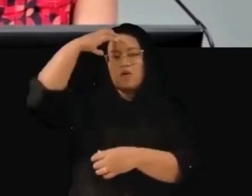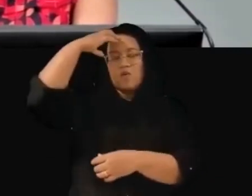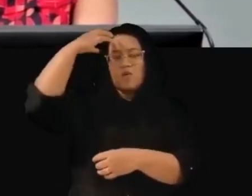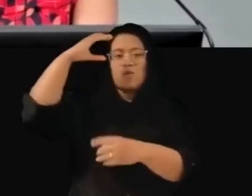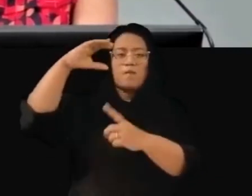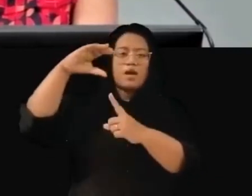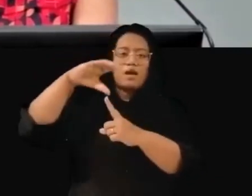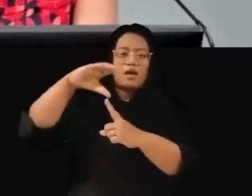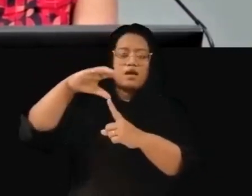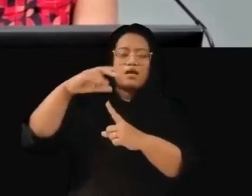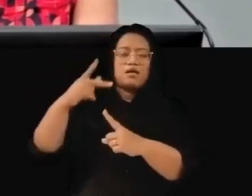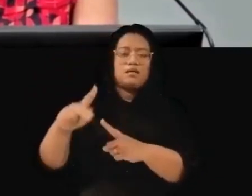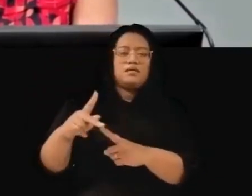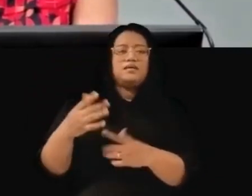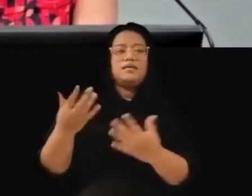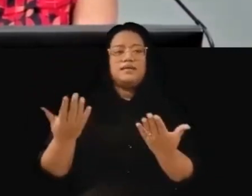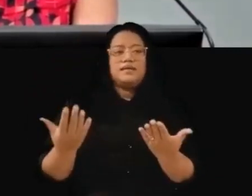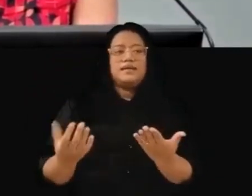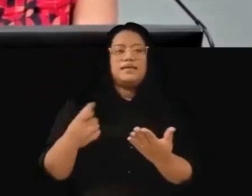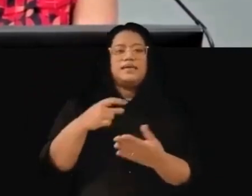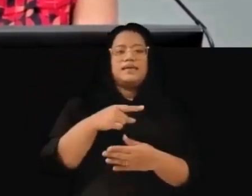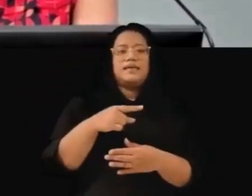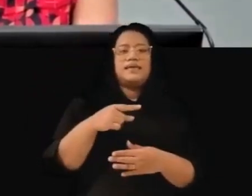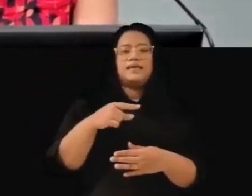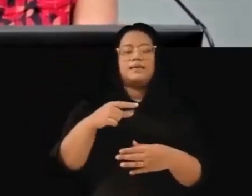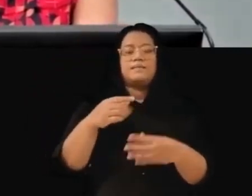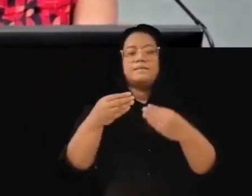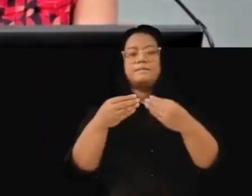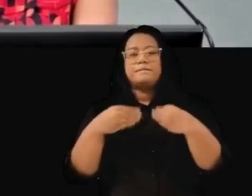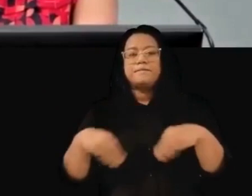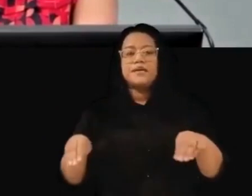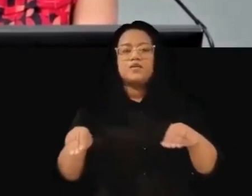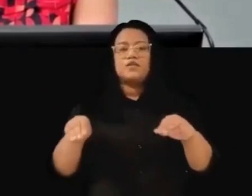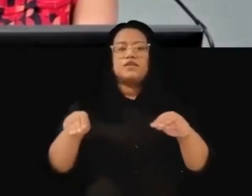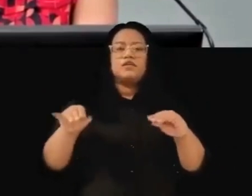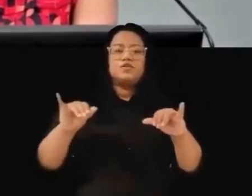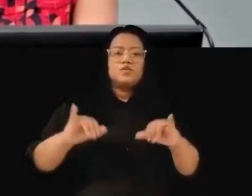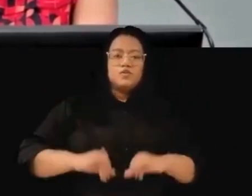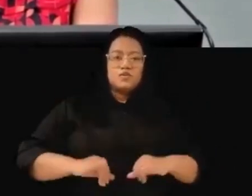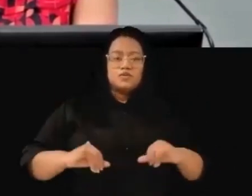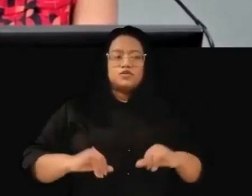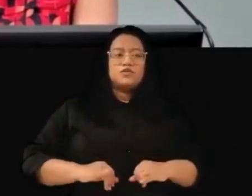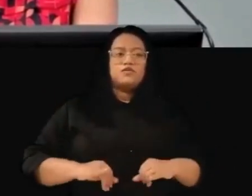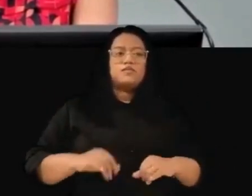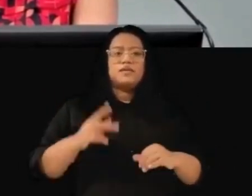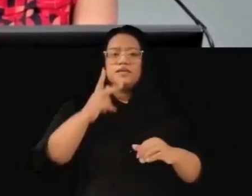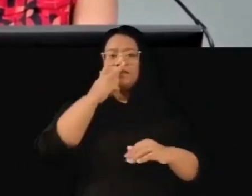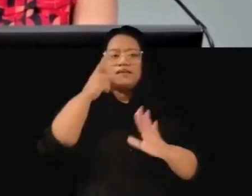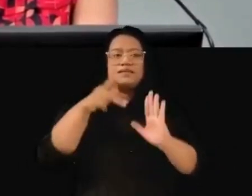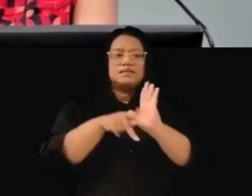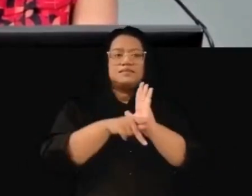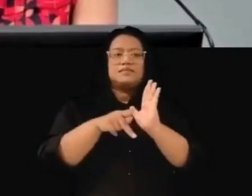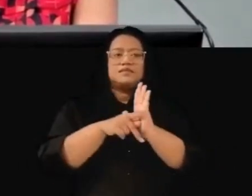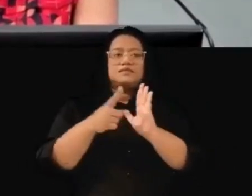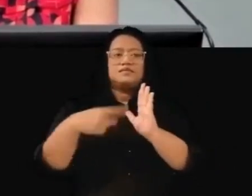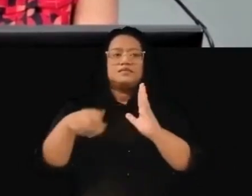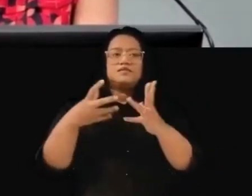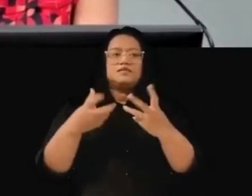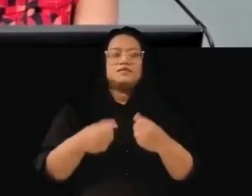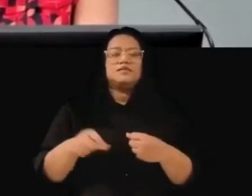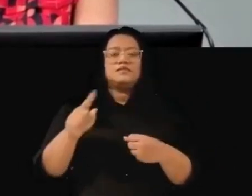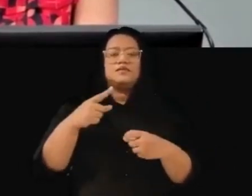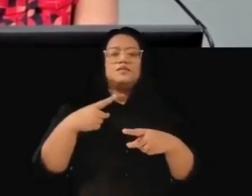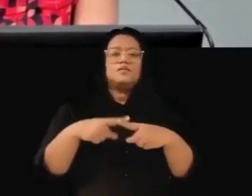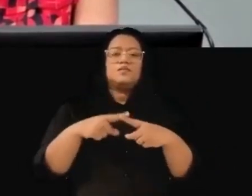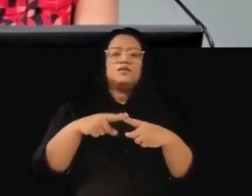responsabilização sobre a mitigação do dano causado, isso me parece um princípio que nós não deveríamos mais adotar à luz da experiência da